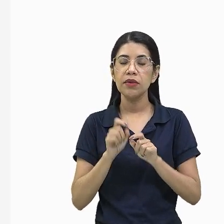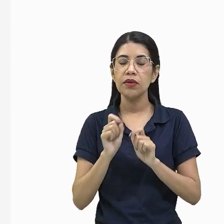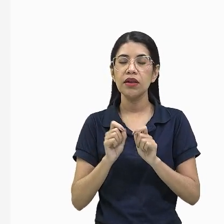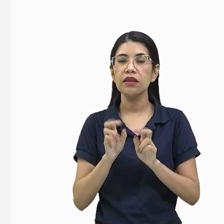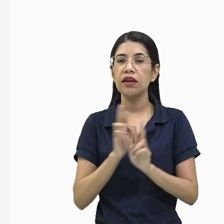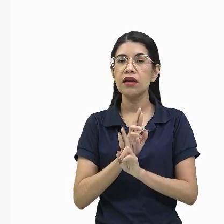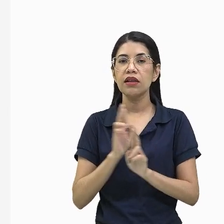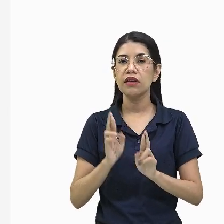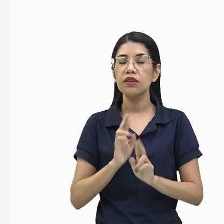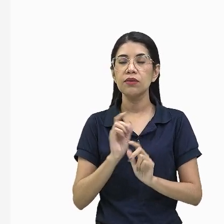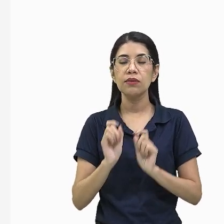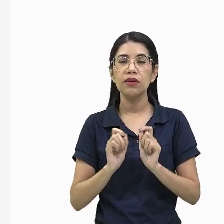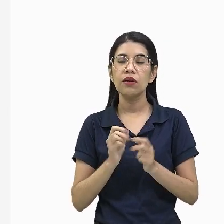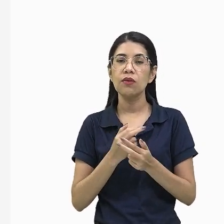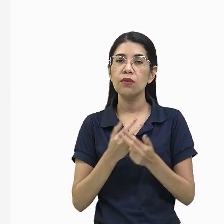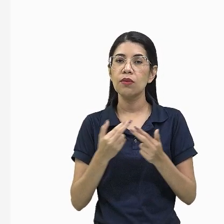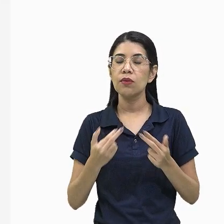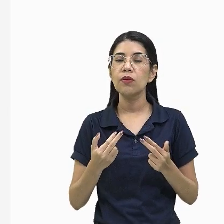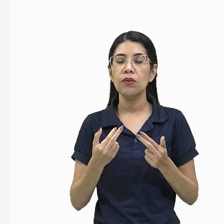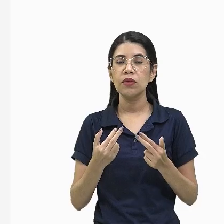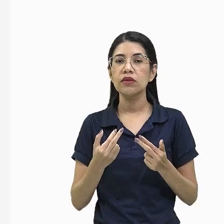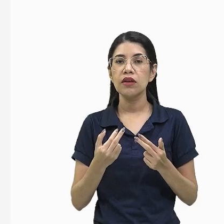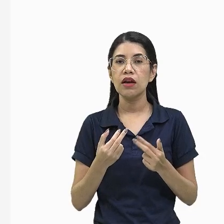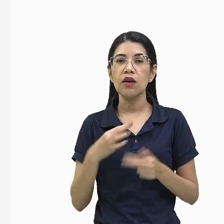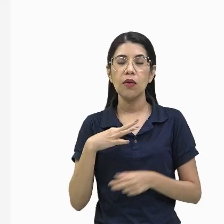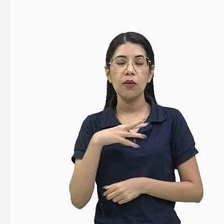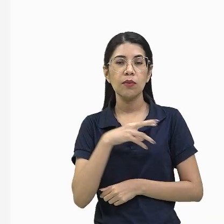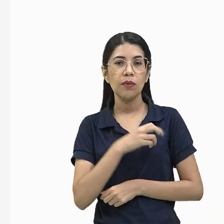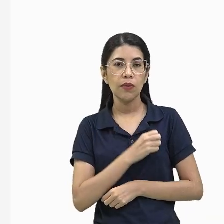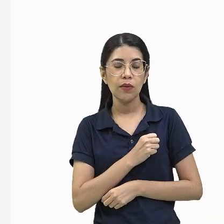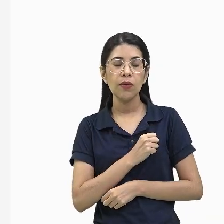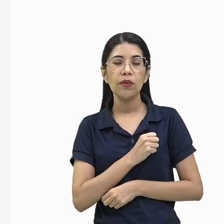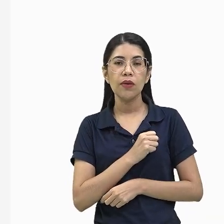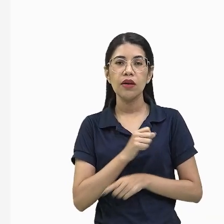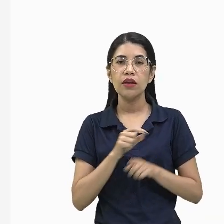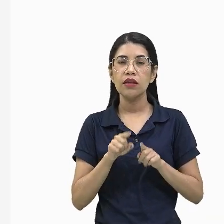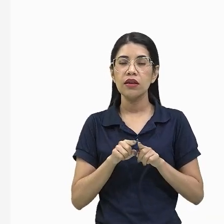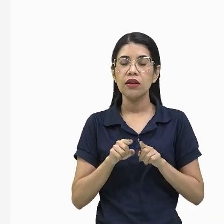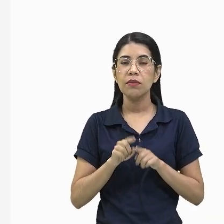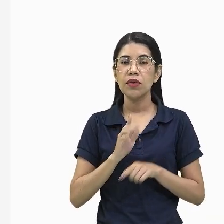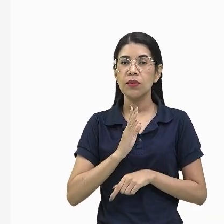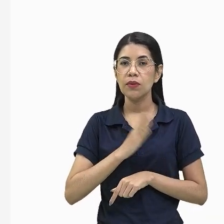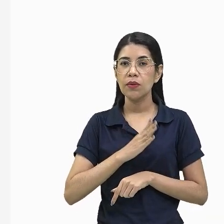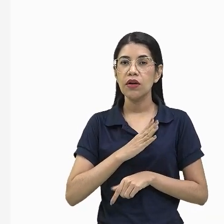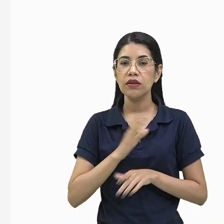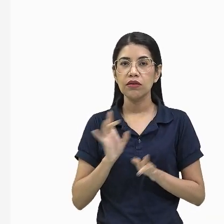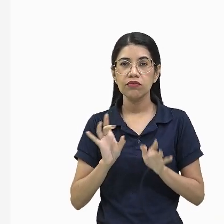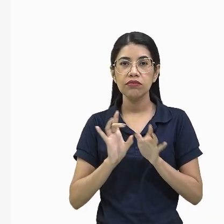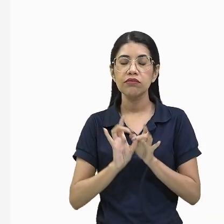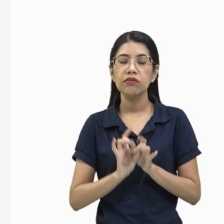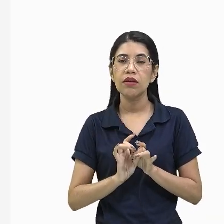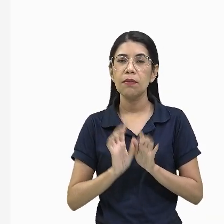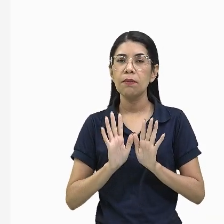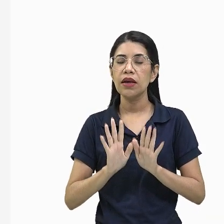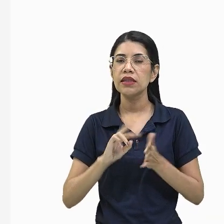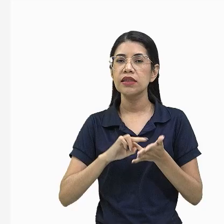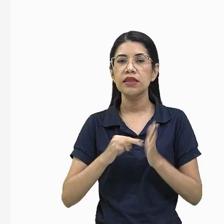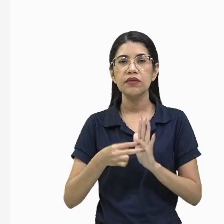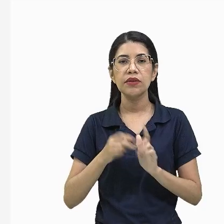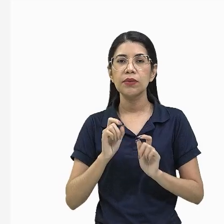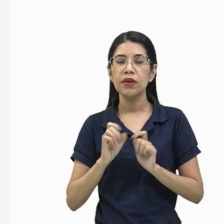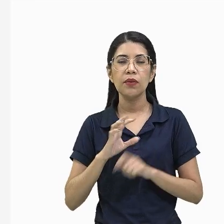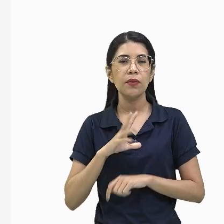relação com algo relacionado ao amor, né? O coração. Então perceba que o que seria esse amor?